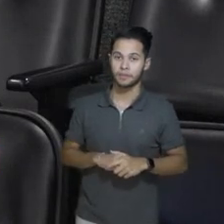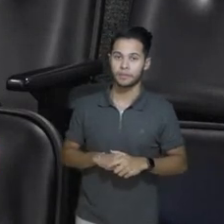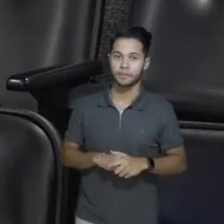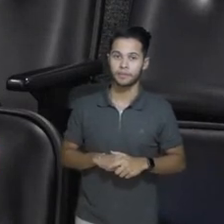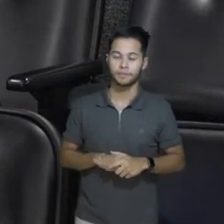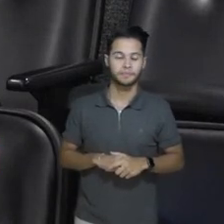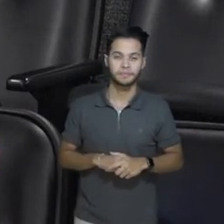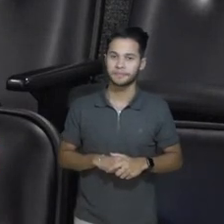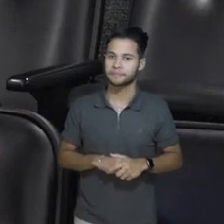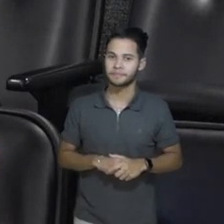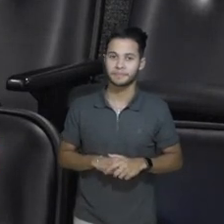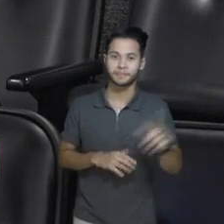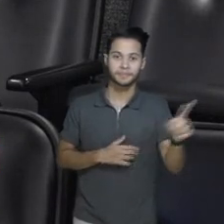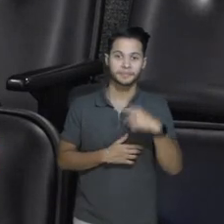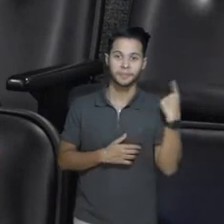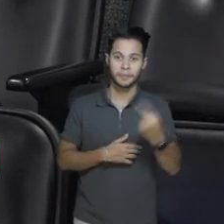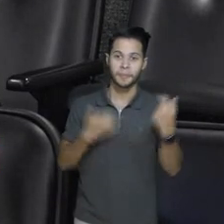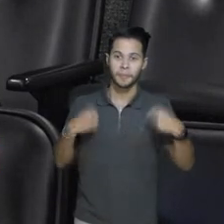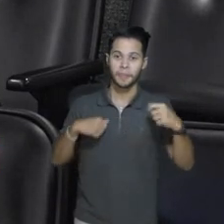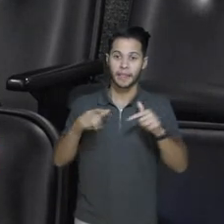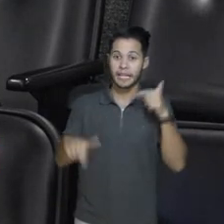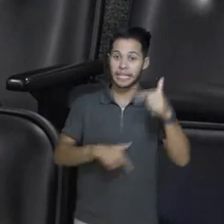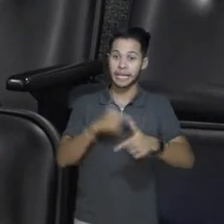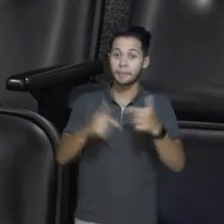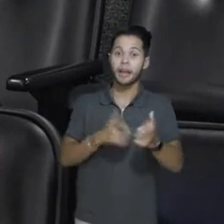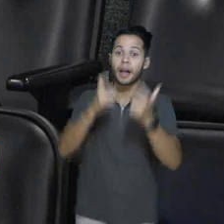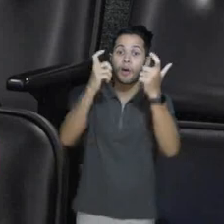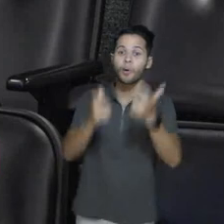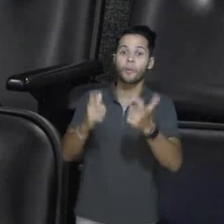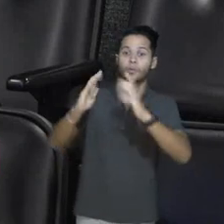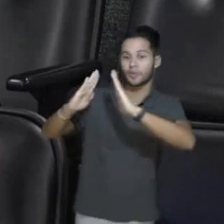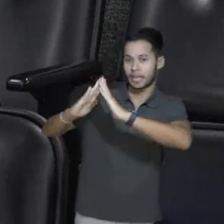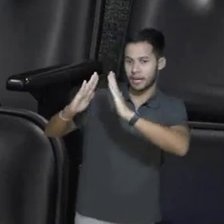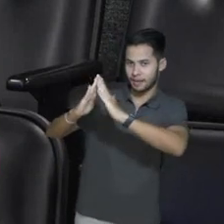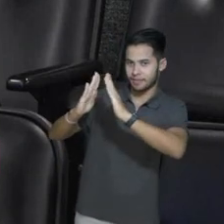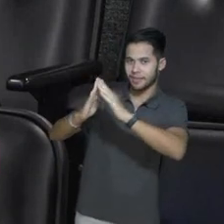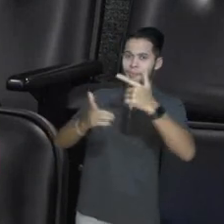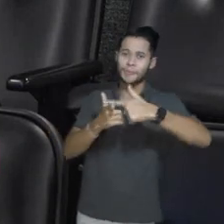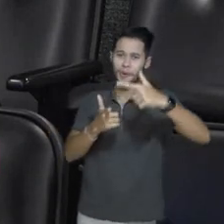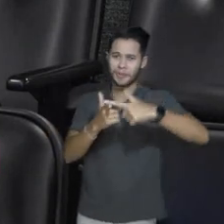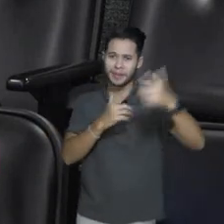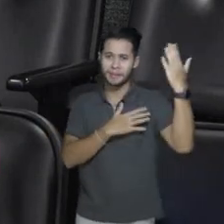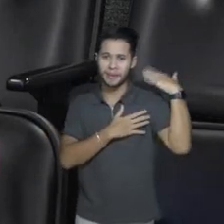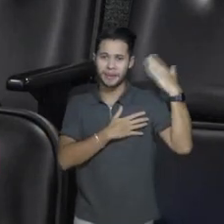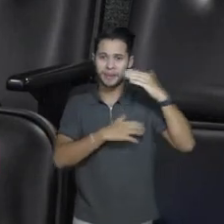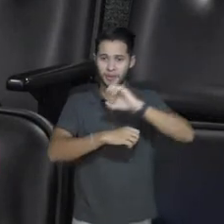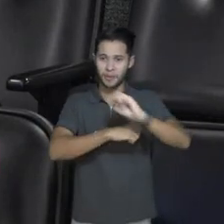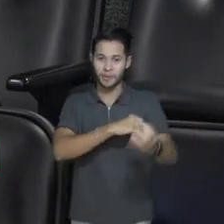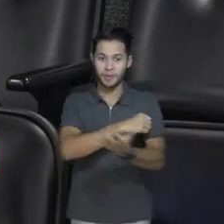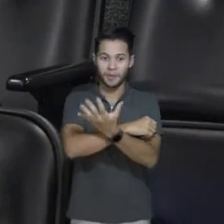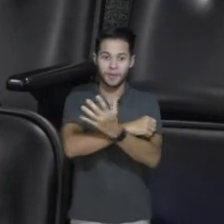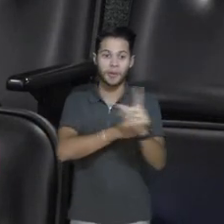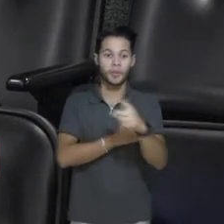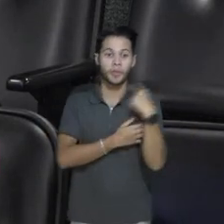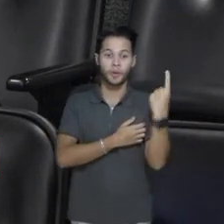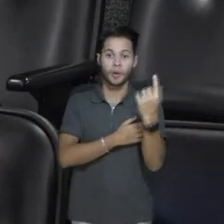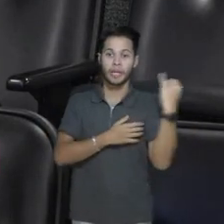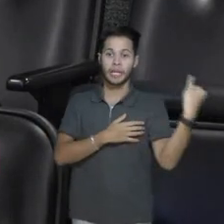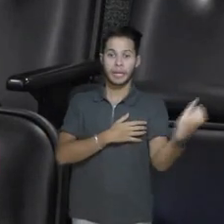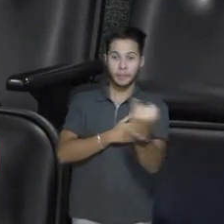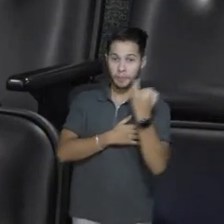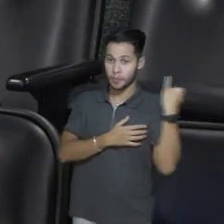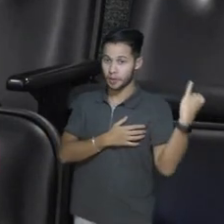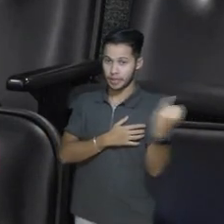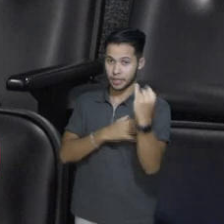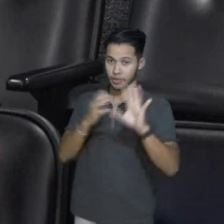que trabalhar ela já em casa passamos por um sério problema H uns anos atrás de corrupção fizemos uma importante depuração nosso